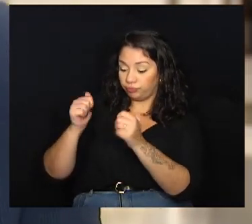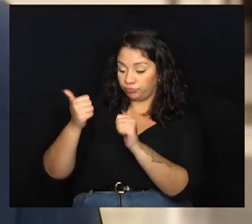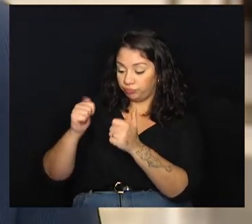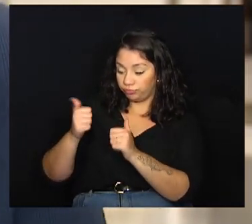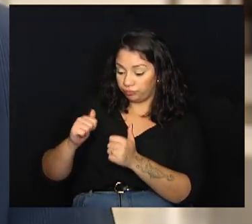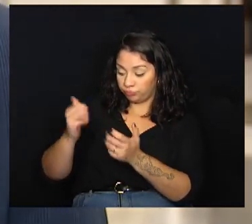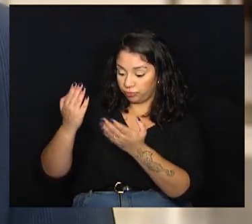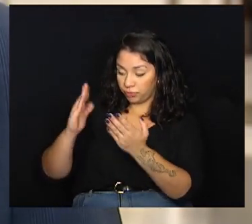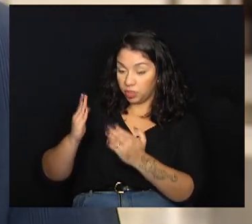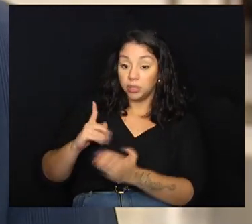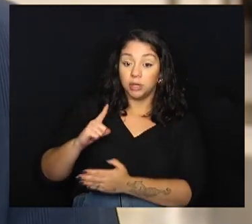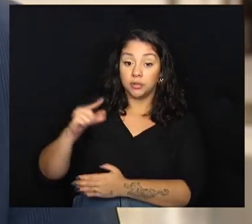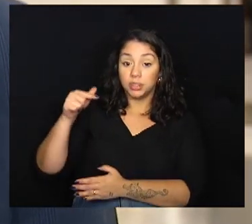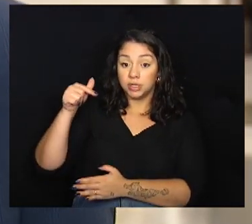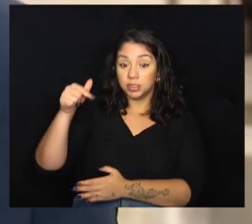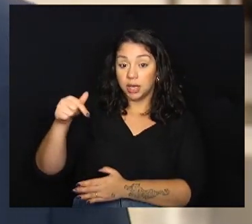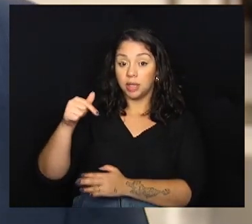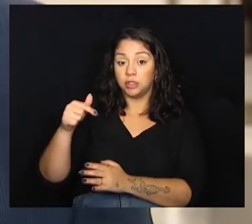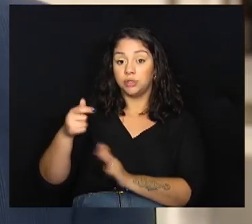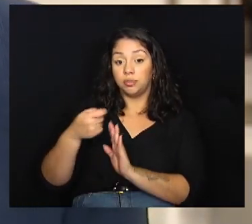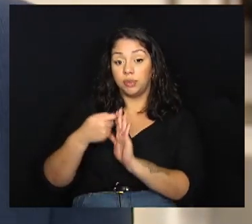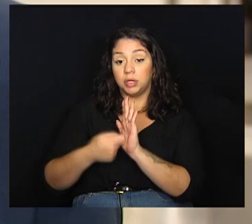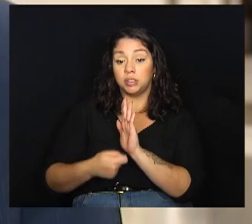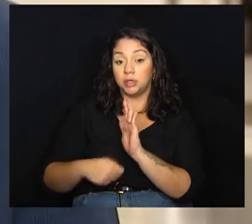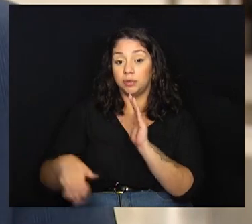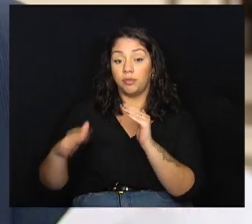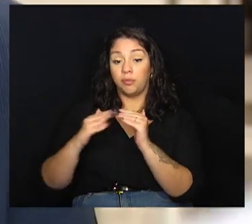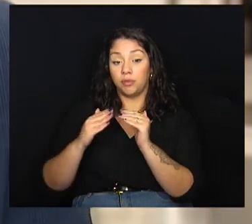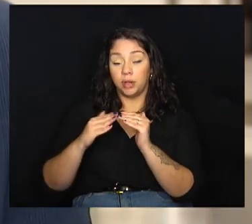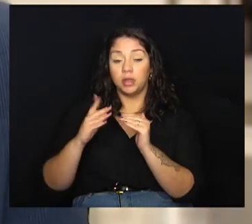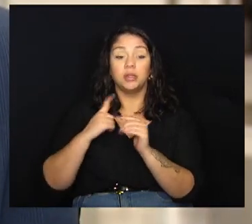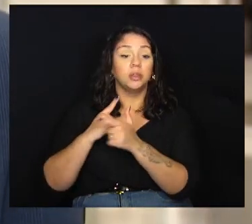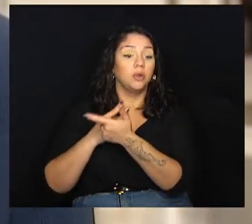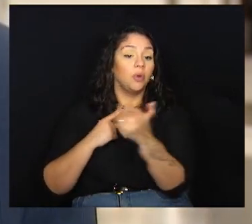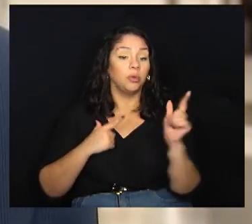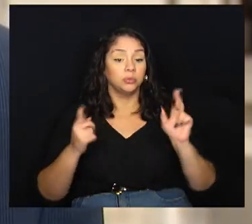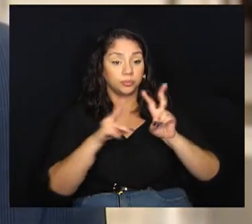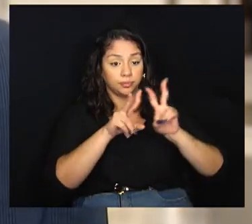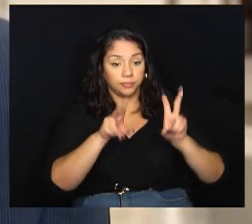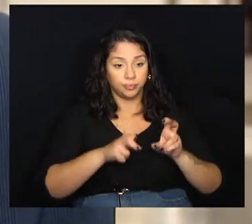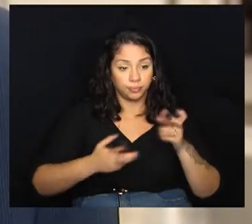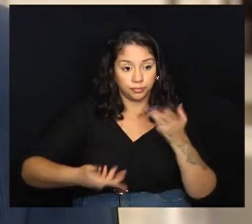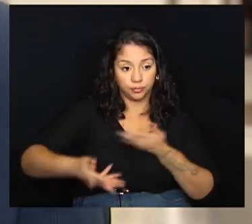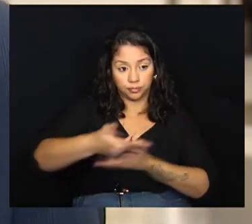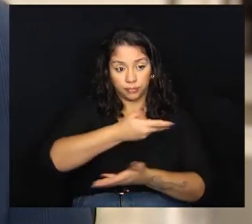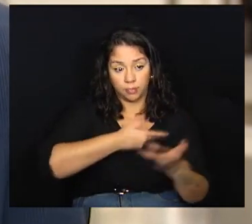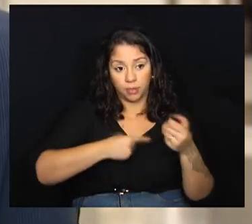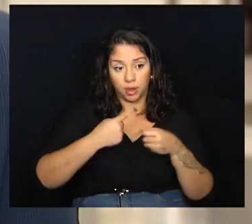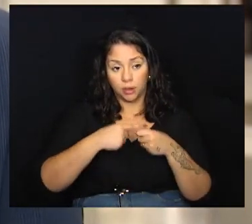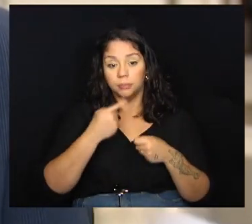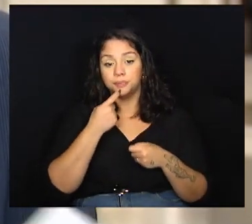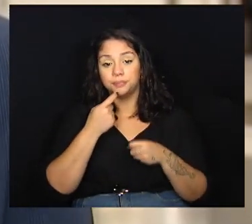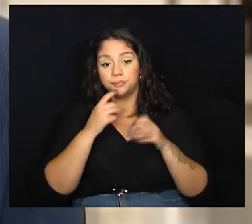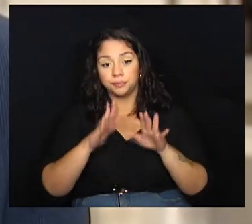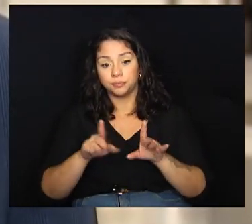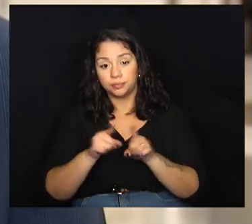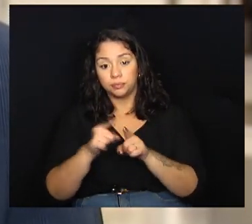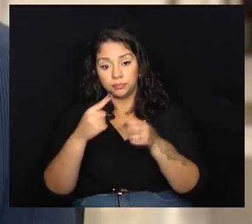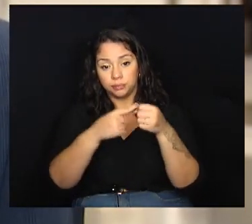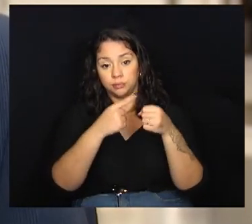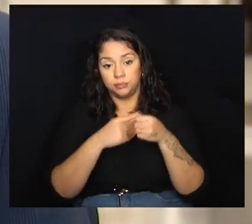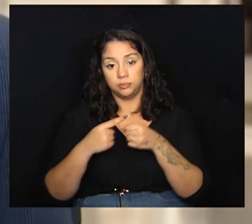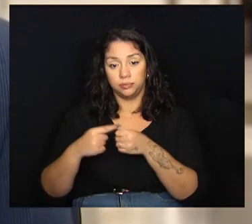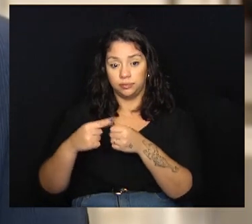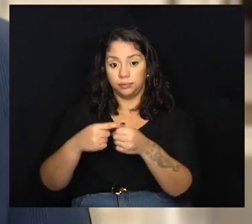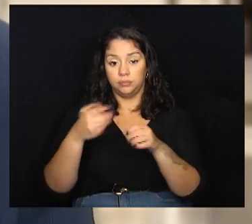7 pareceres favoráveis na comissão, e tem os assuntos que acabam circulando tanto na cidade de Campinas como na região, que faz parte